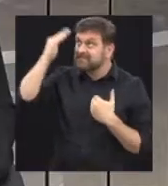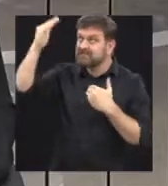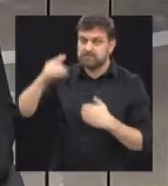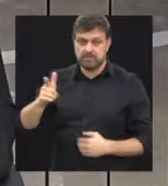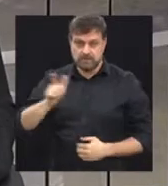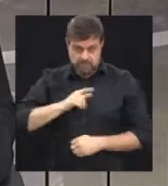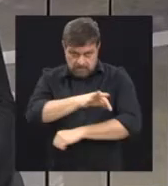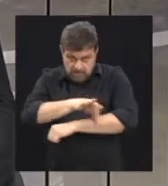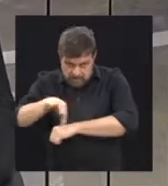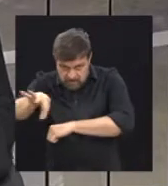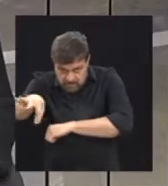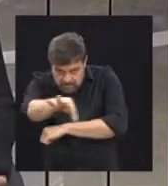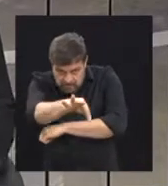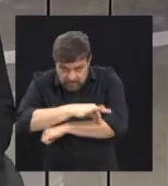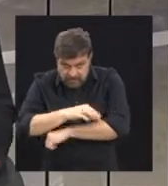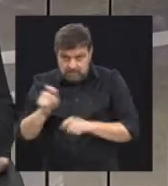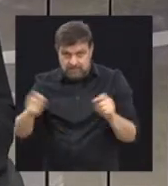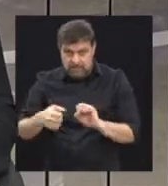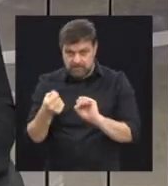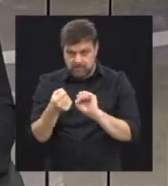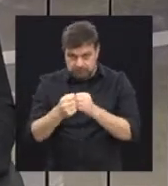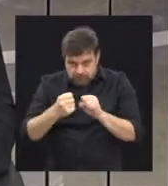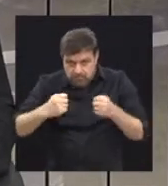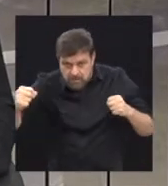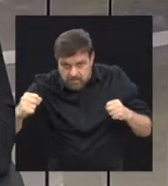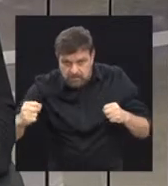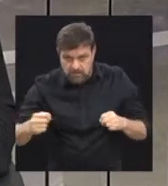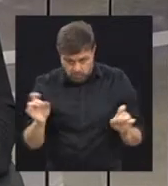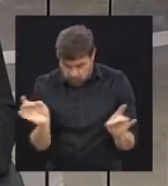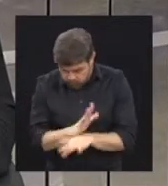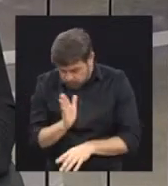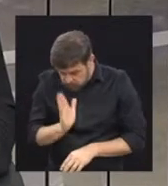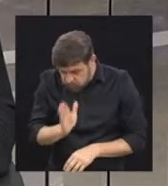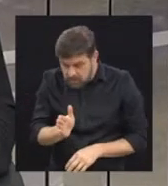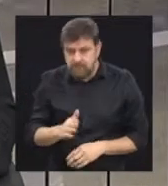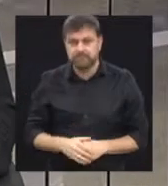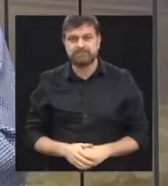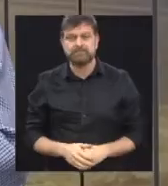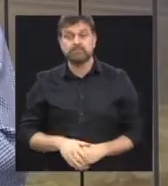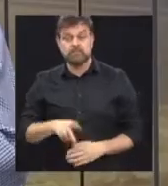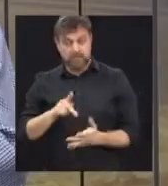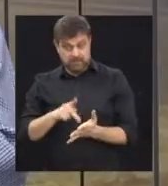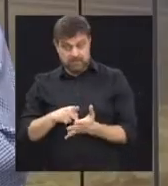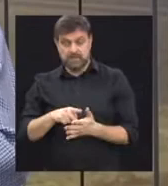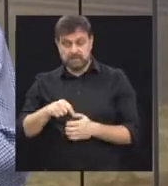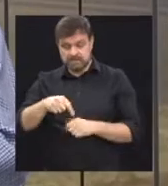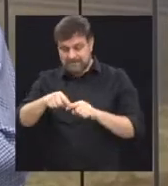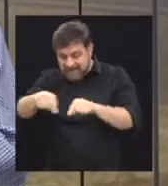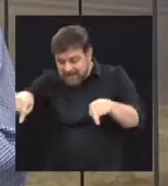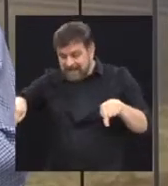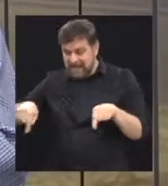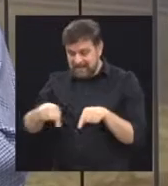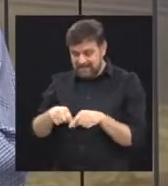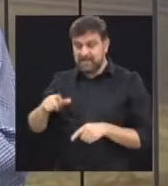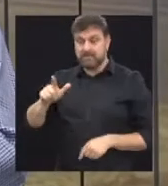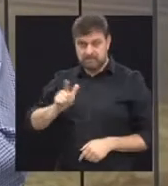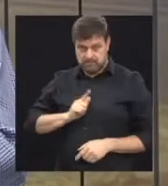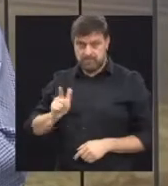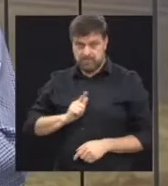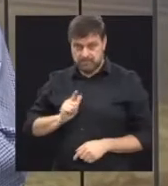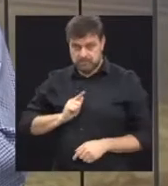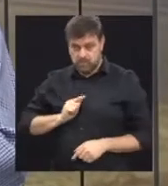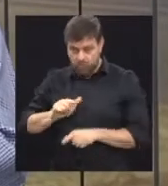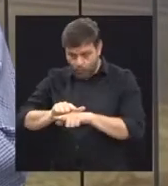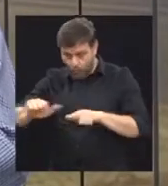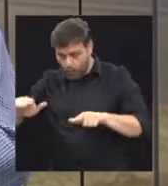Ainda tem terreno para, de repente, fazer uma ampliação ou não? Na verdade, tem terreno, sim. Agora,